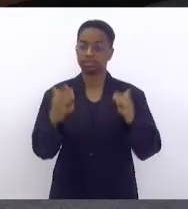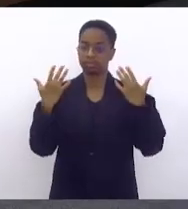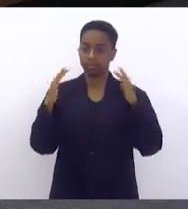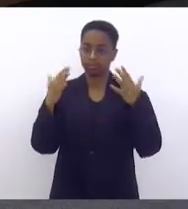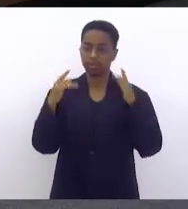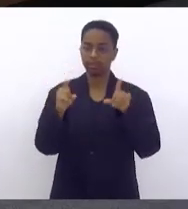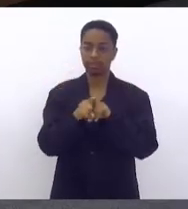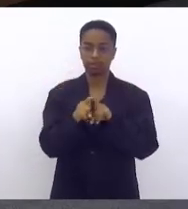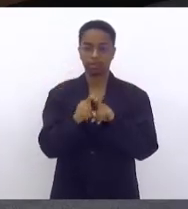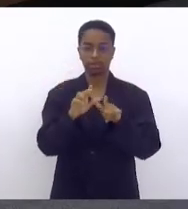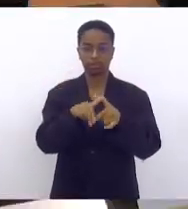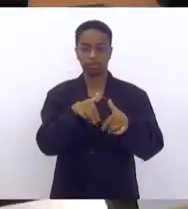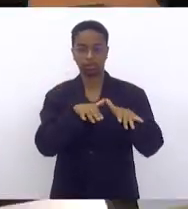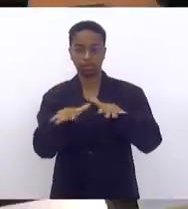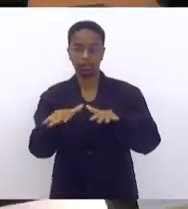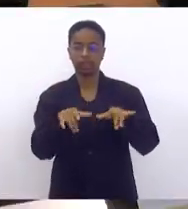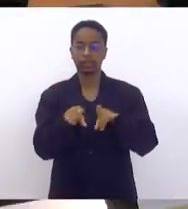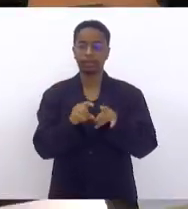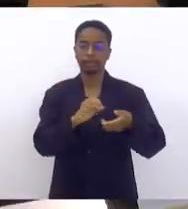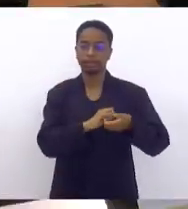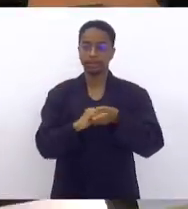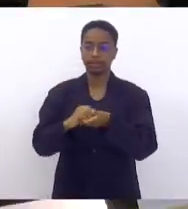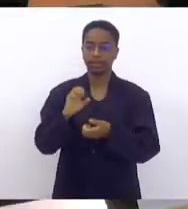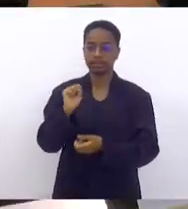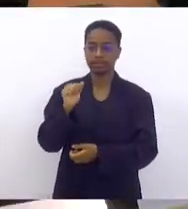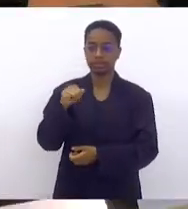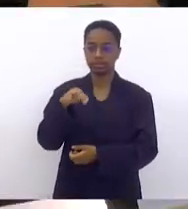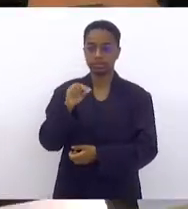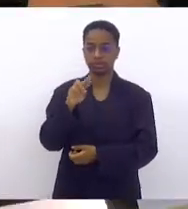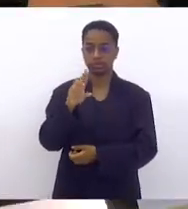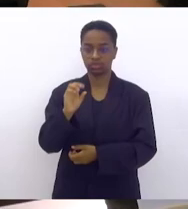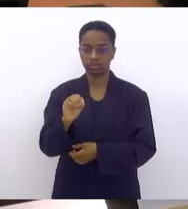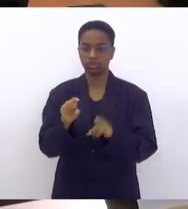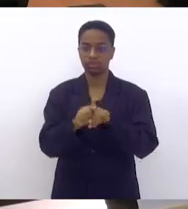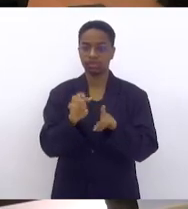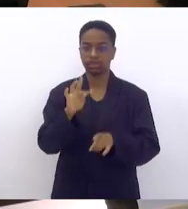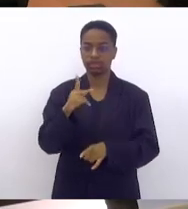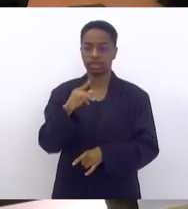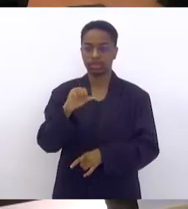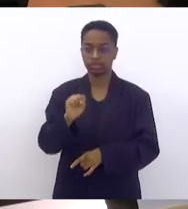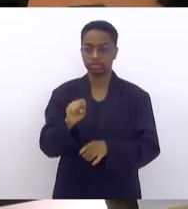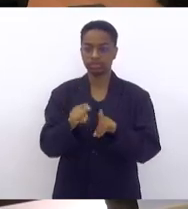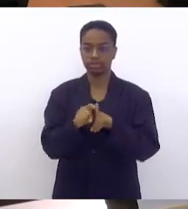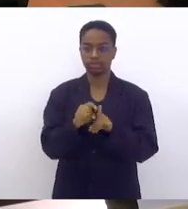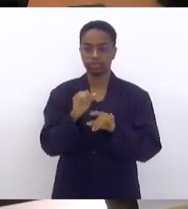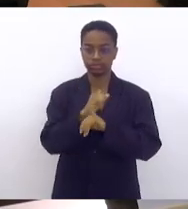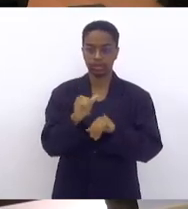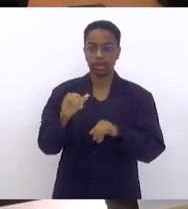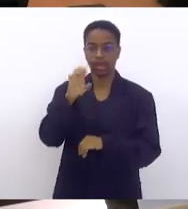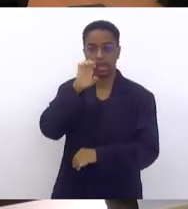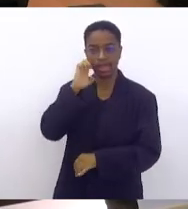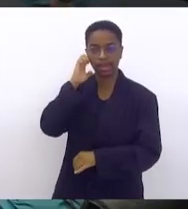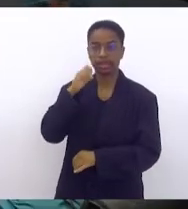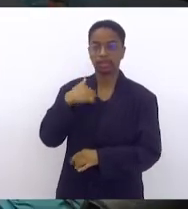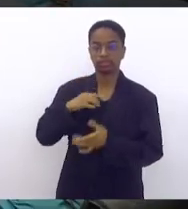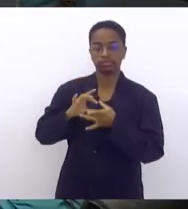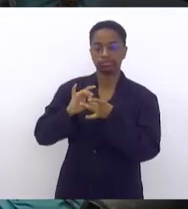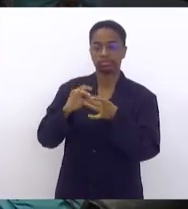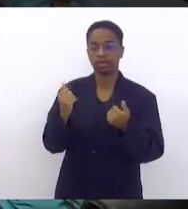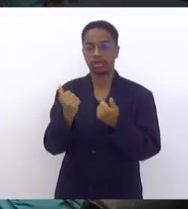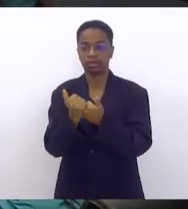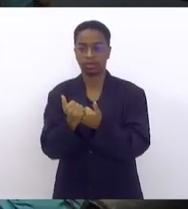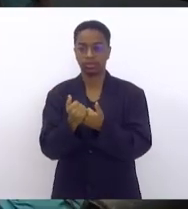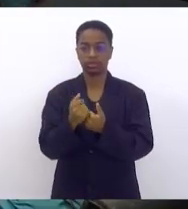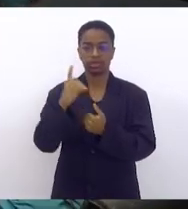parabenizar pela mobilização, cumprimentar o Sandro, a Thaís, né, e dizer, Élica, que conte comigo aí nessa luta. Muito obrigado e que